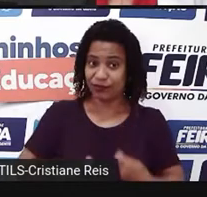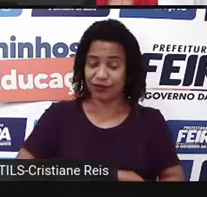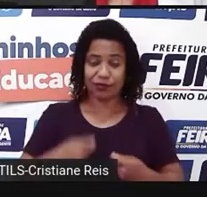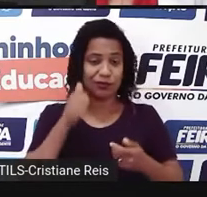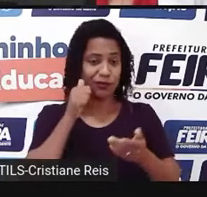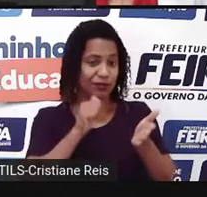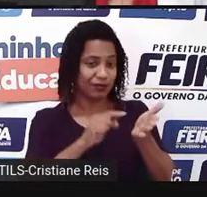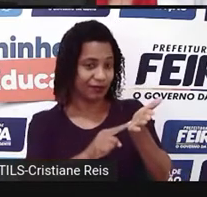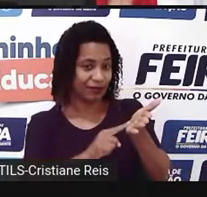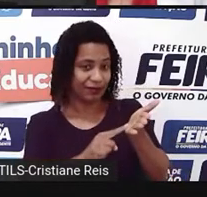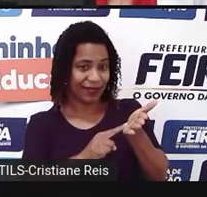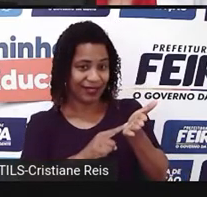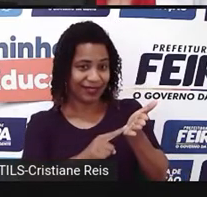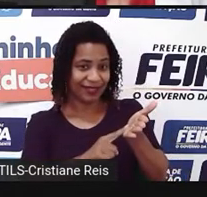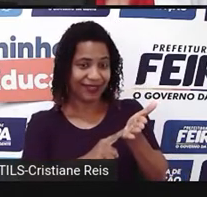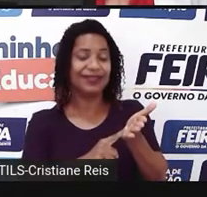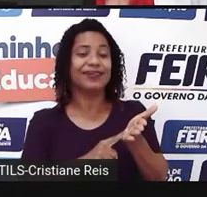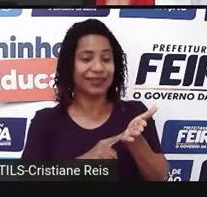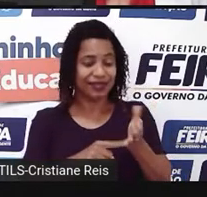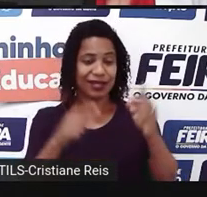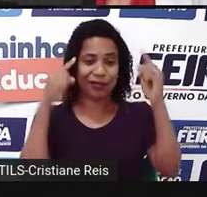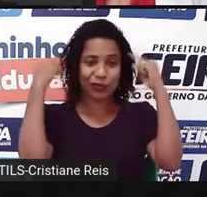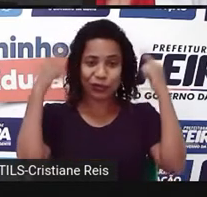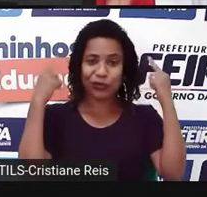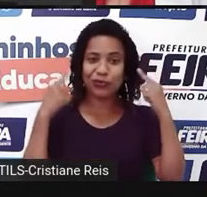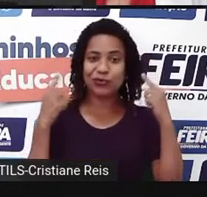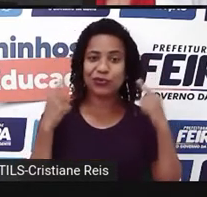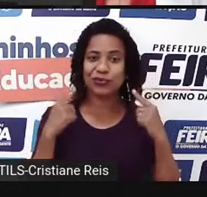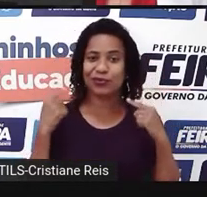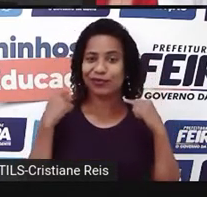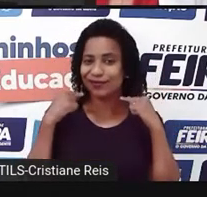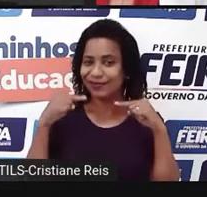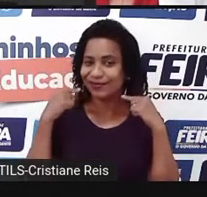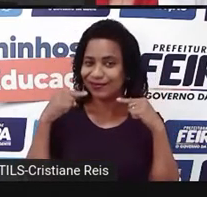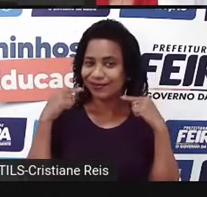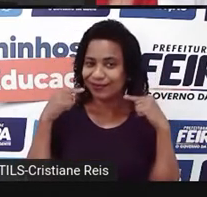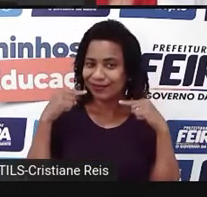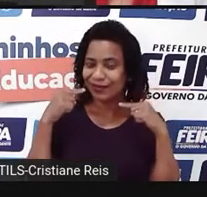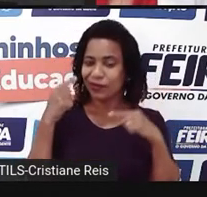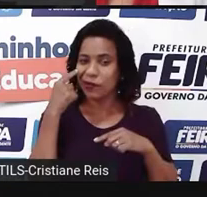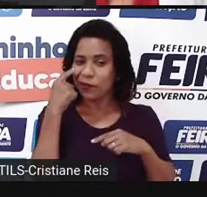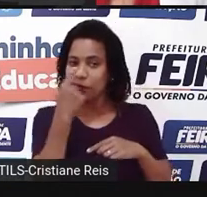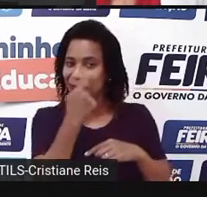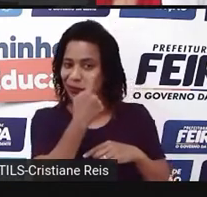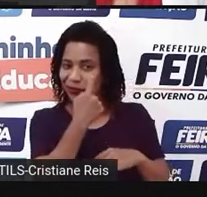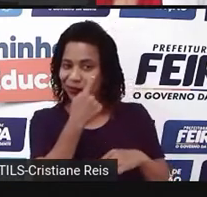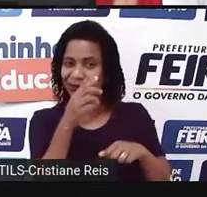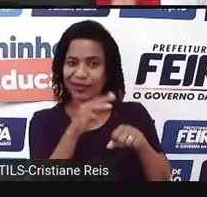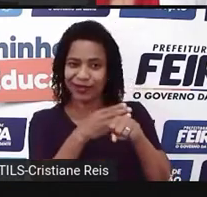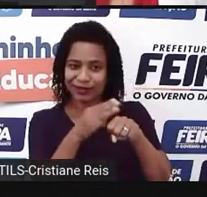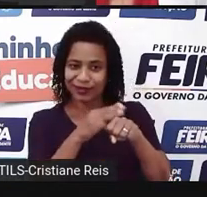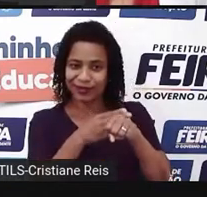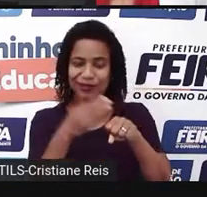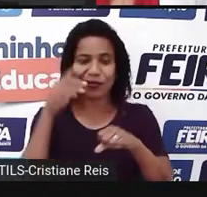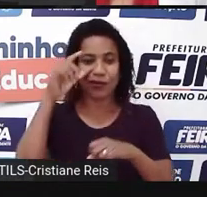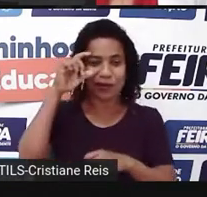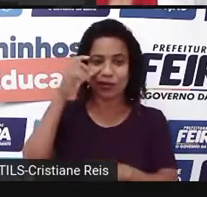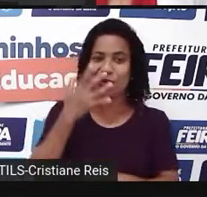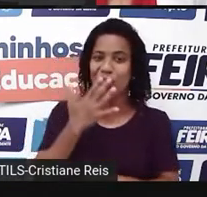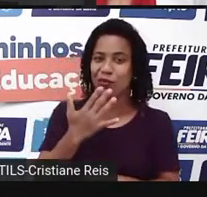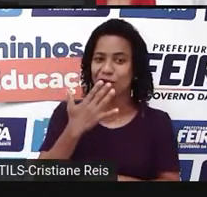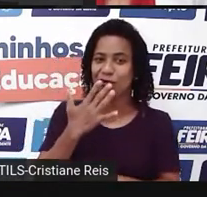cabelos crespos, ondulados, de tamanho médio. Meus olhos são castanhos e uso óculos com haste